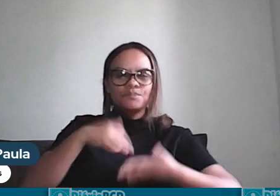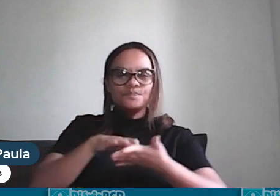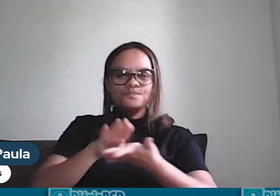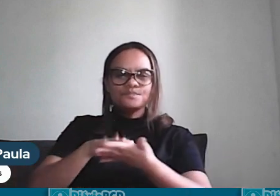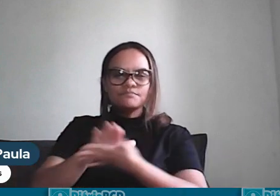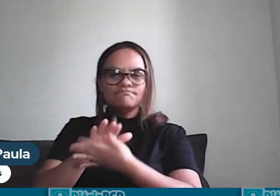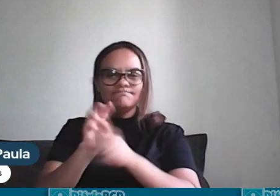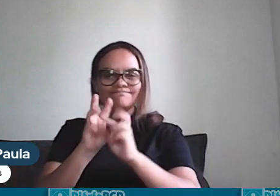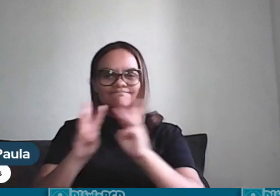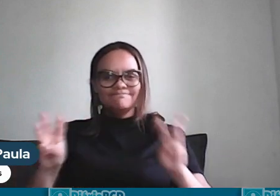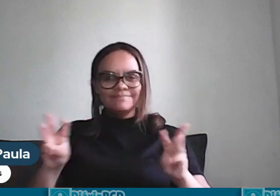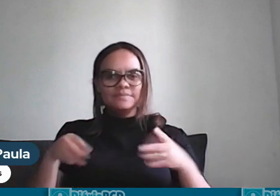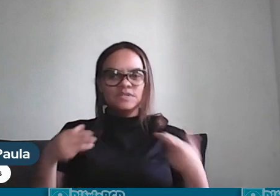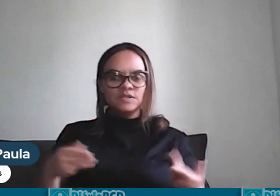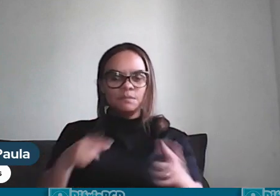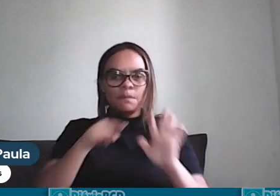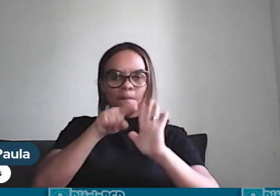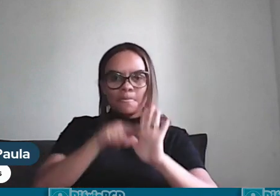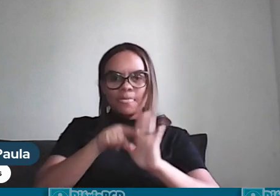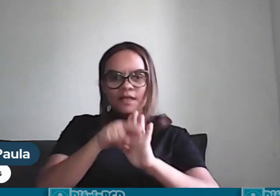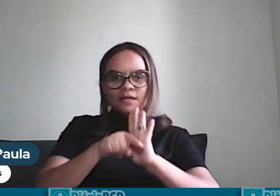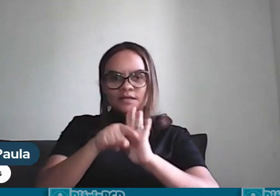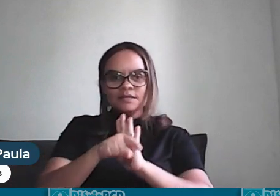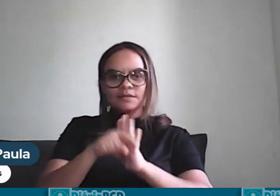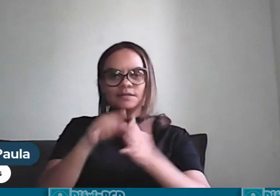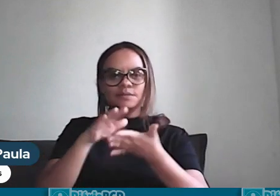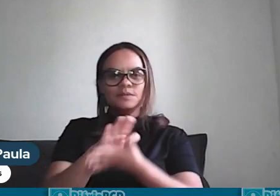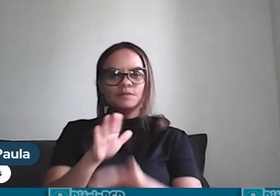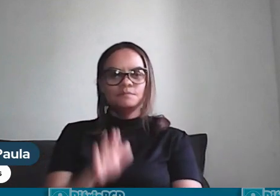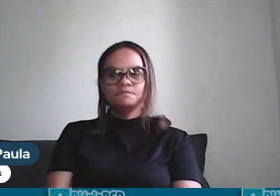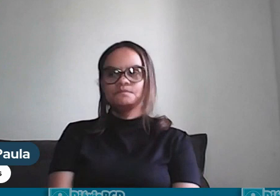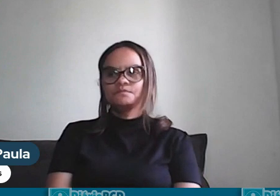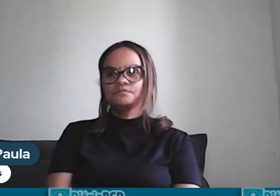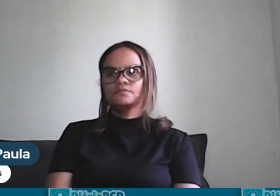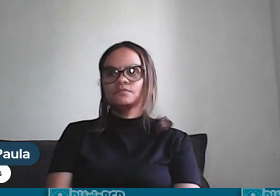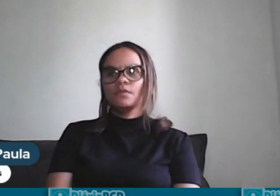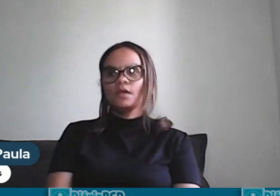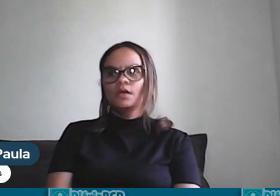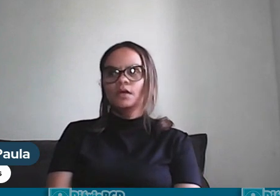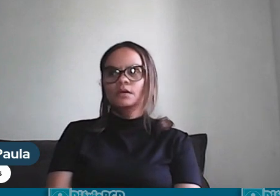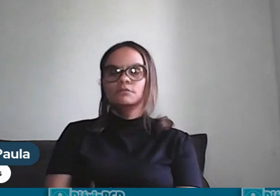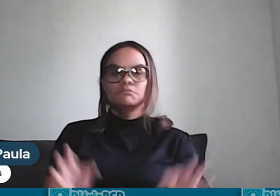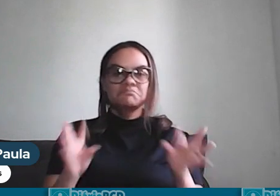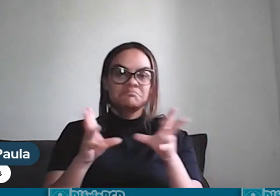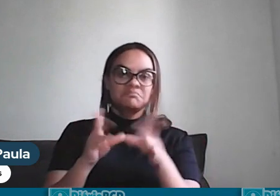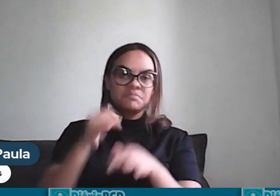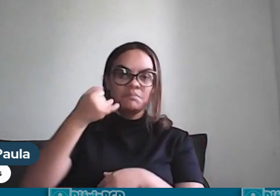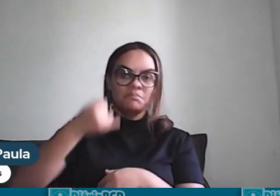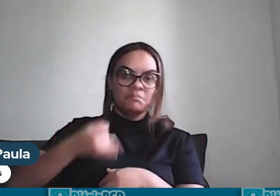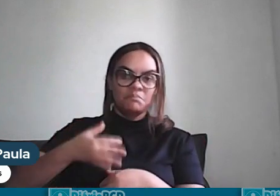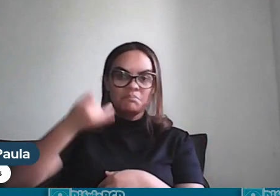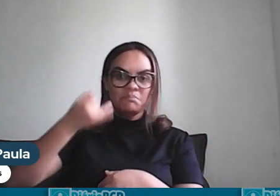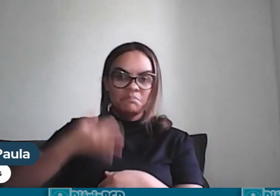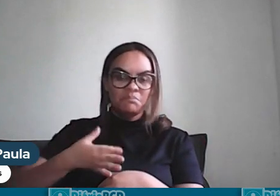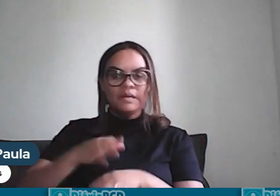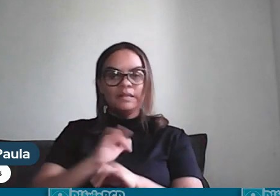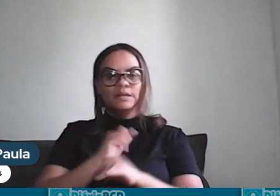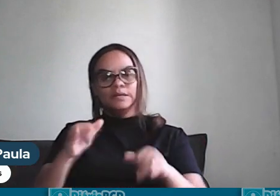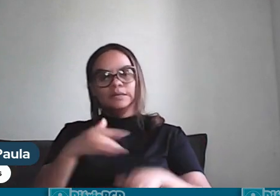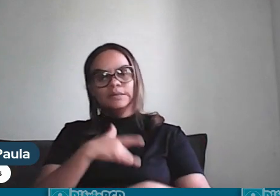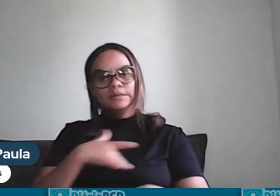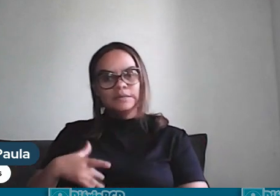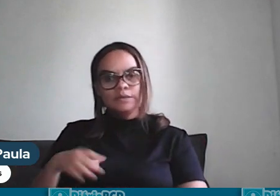publicadas, índices publicados, tudo isso falando de educação,